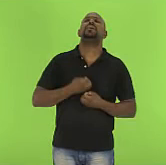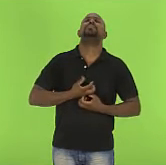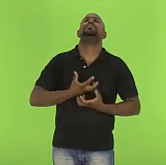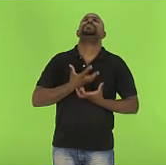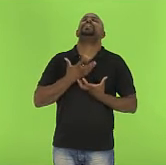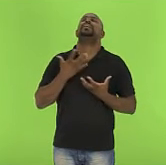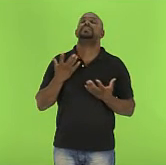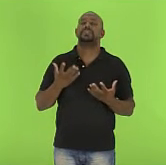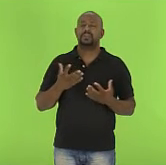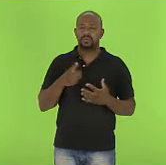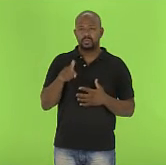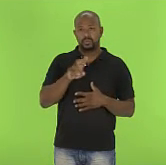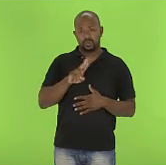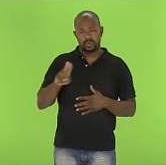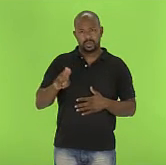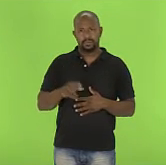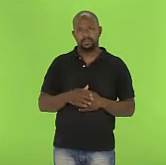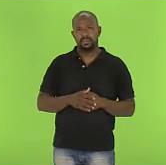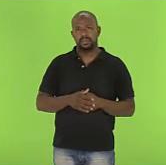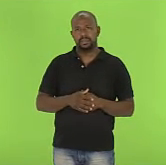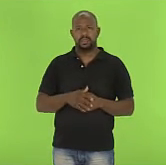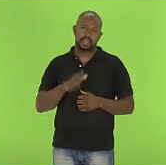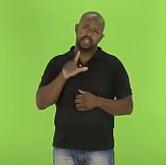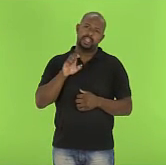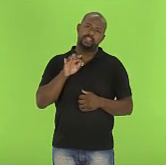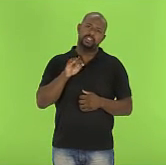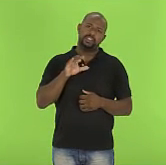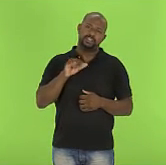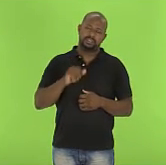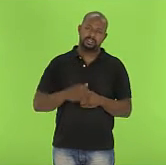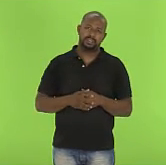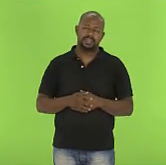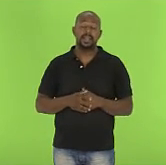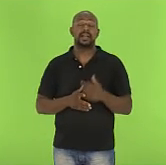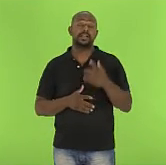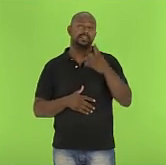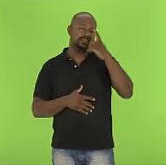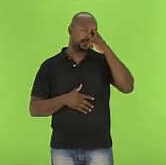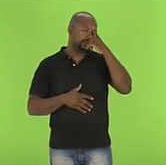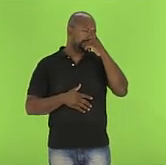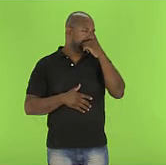a inspiração do nome, da Letícia?